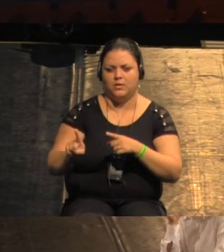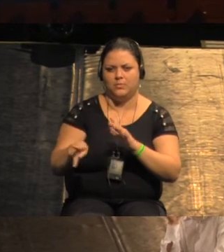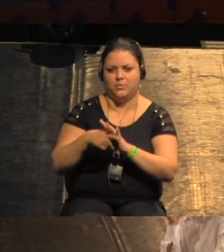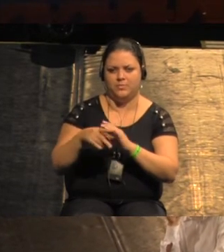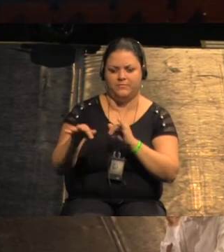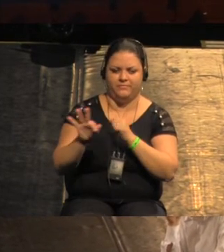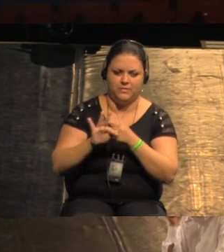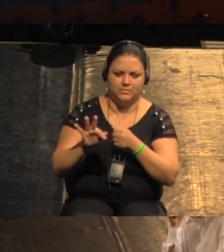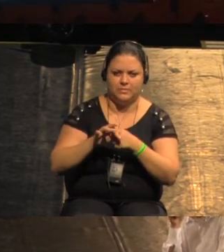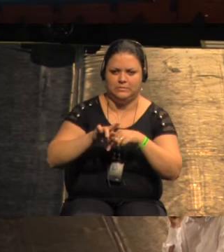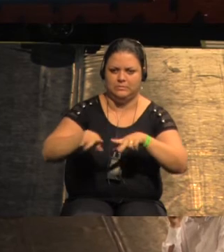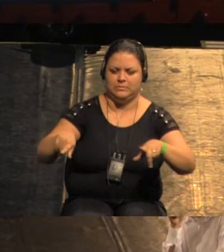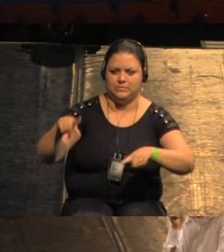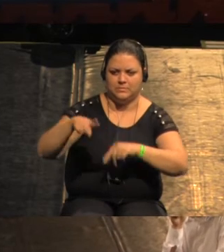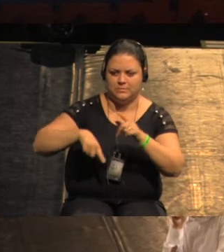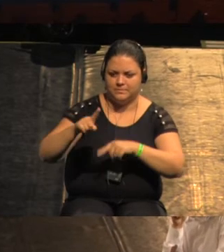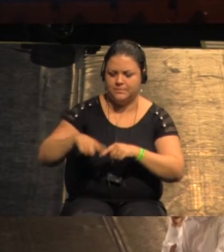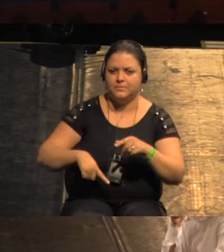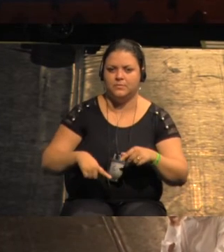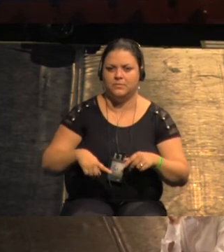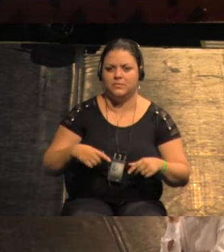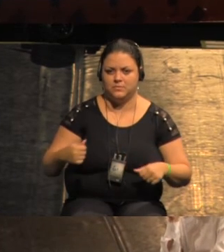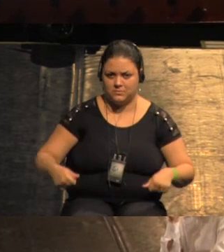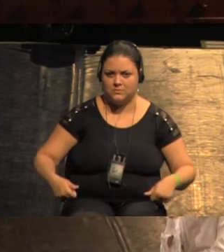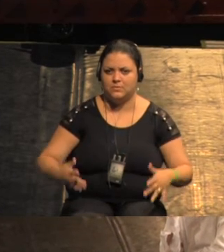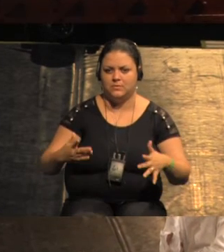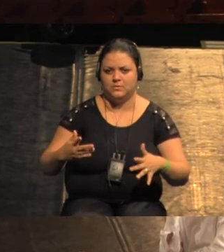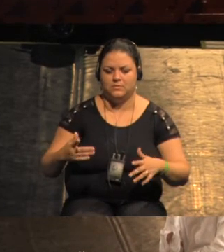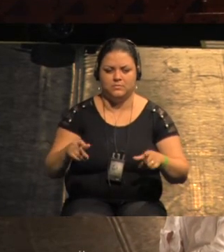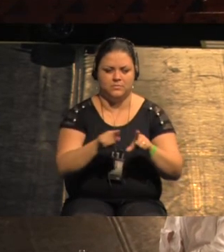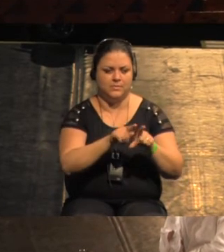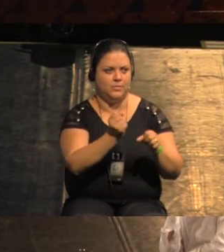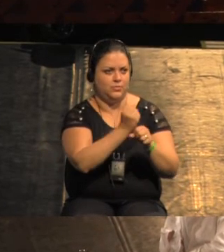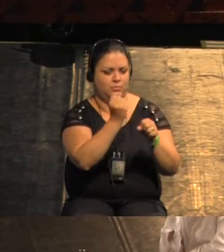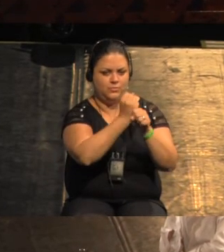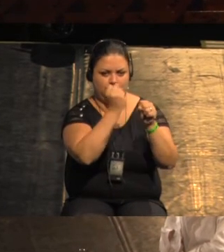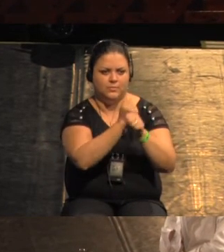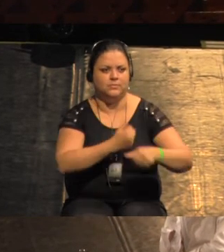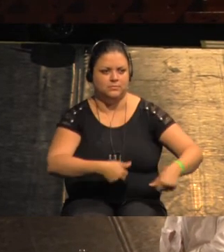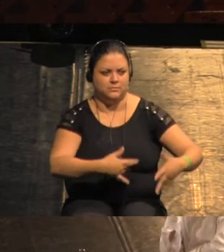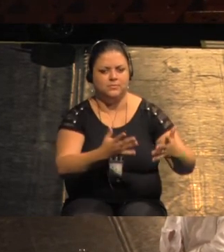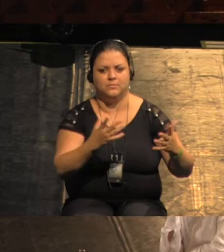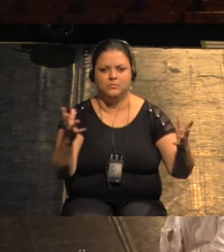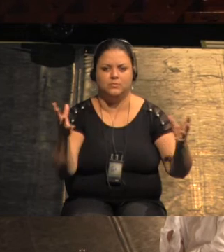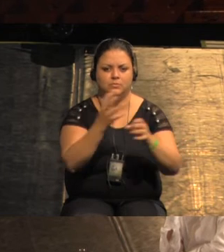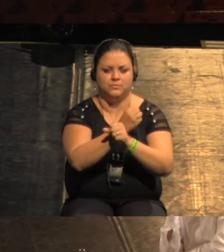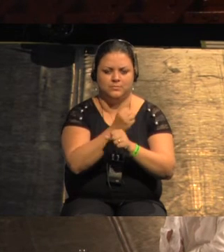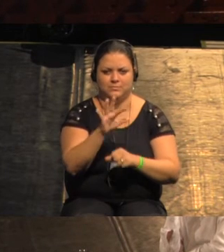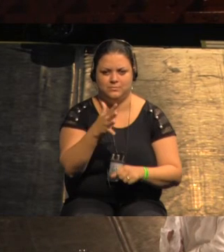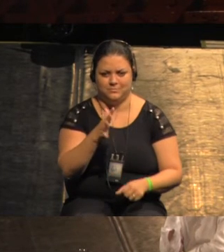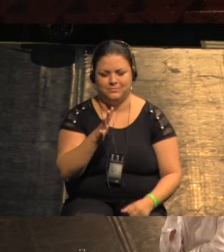aluguel desses equipamentos, dessas áreas comerciais do térreo, iriam arcar com uma parte do custo dos